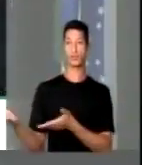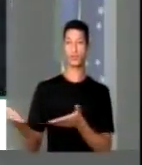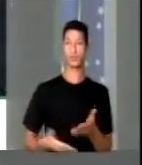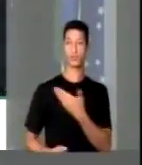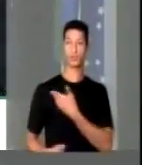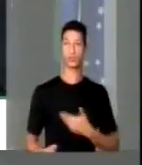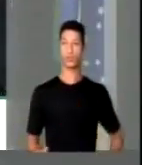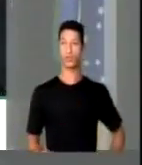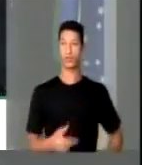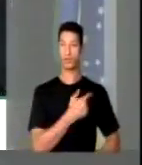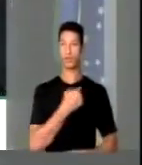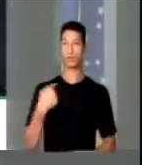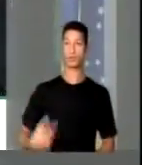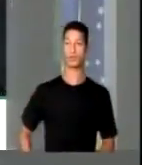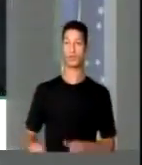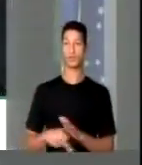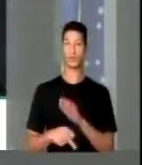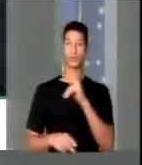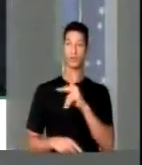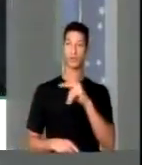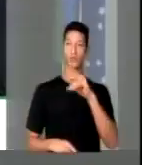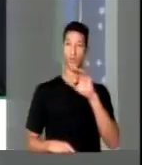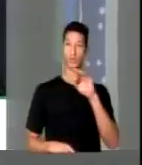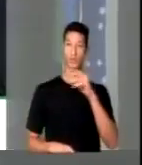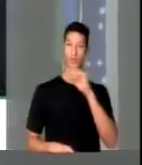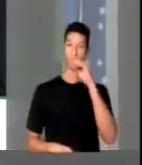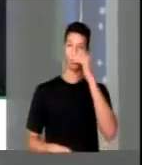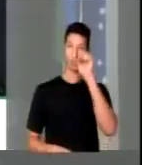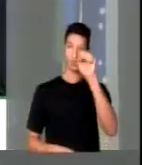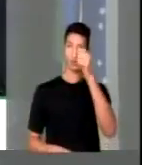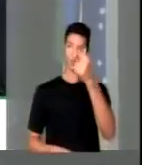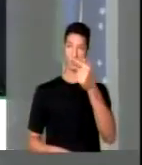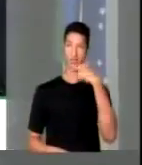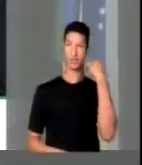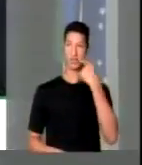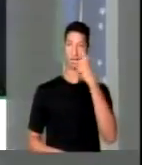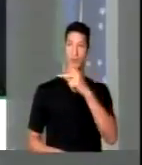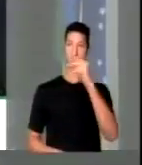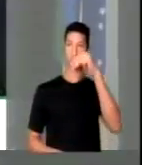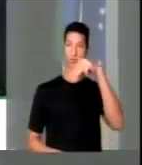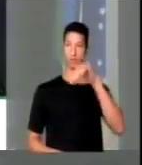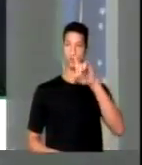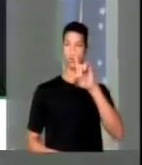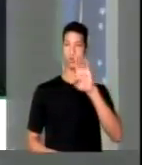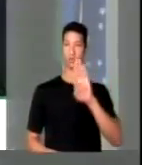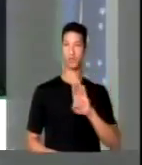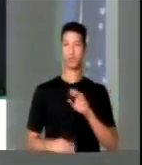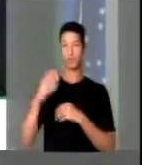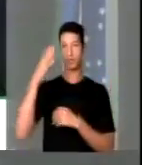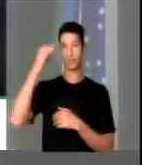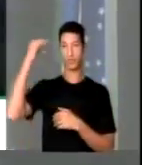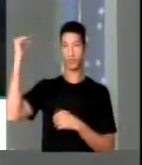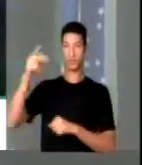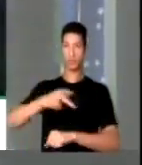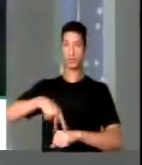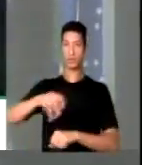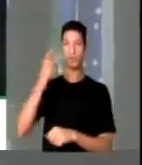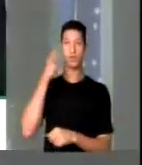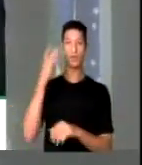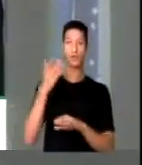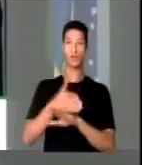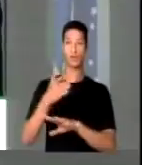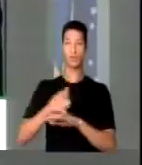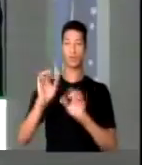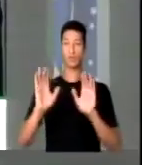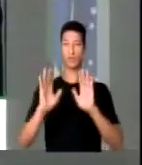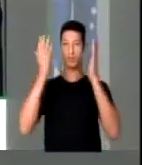governo chinês e do Partido Comunista, 7 deputados do PMDB viajaram àquele país para participar